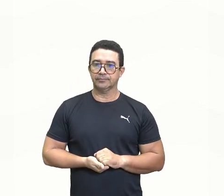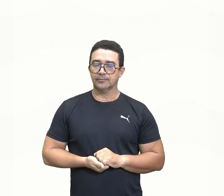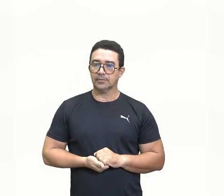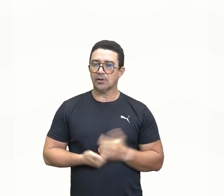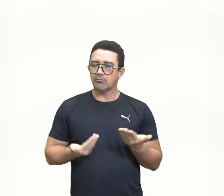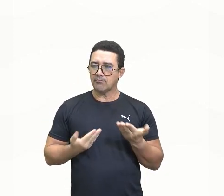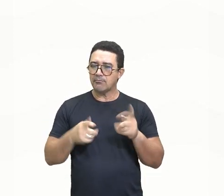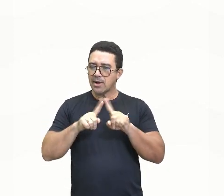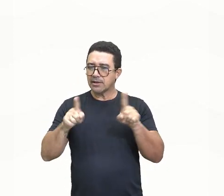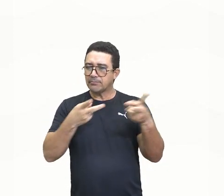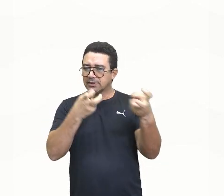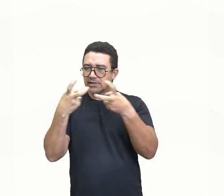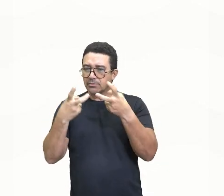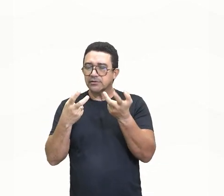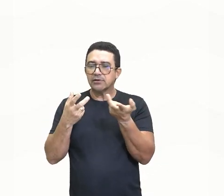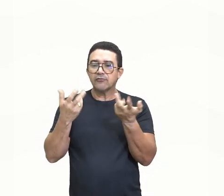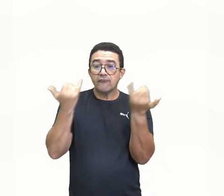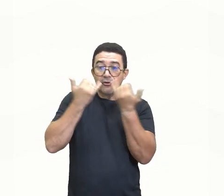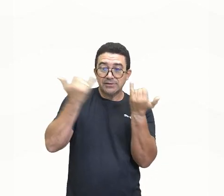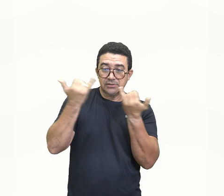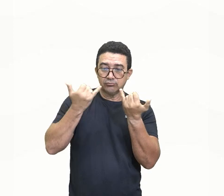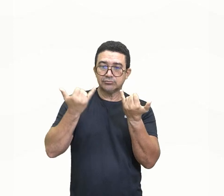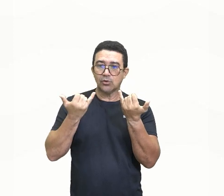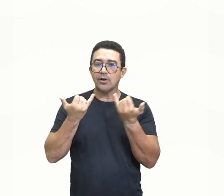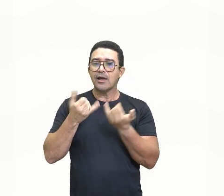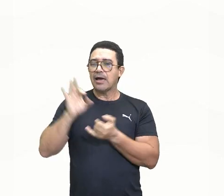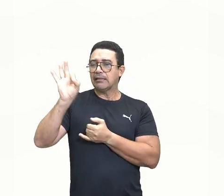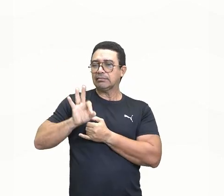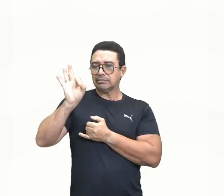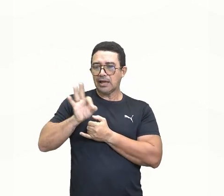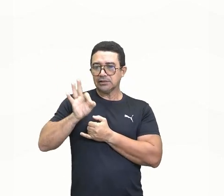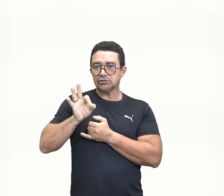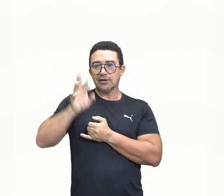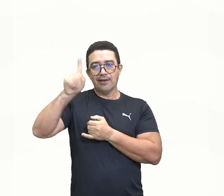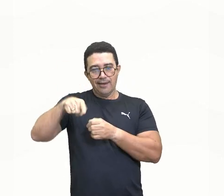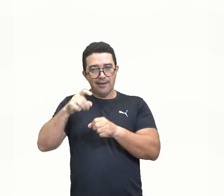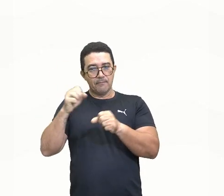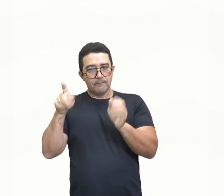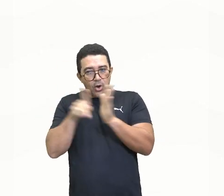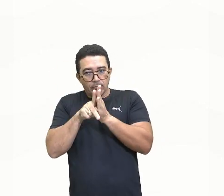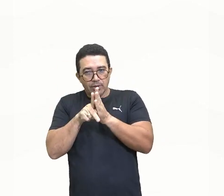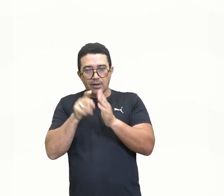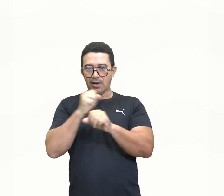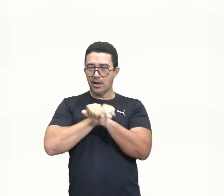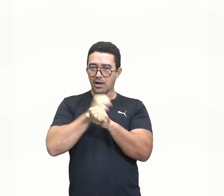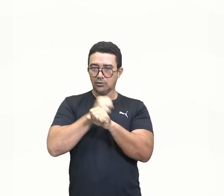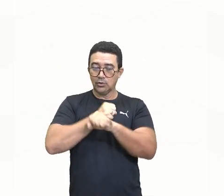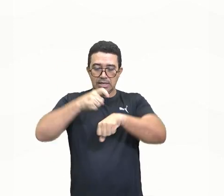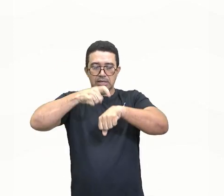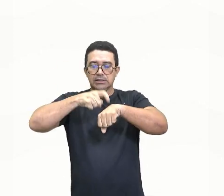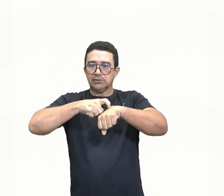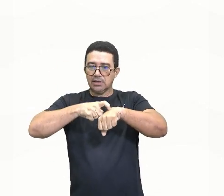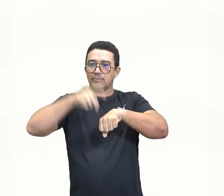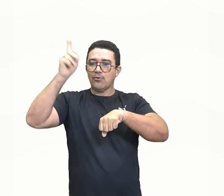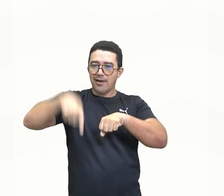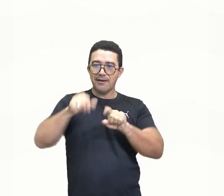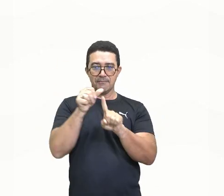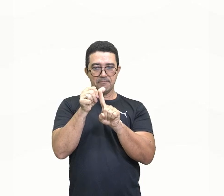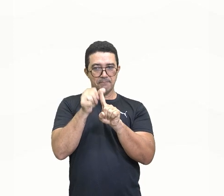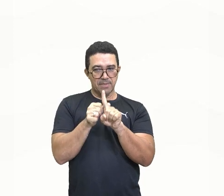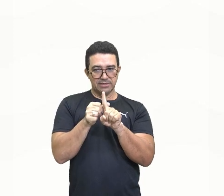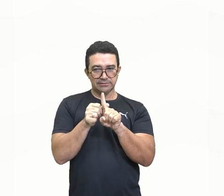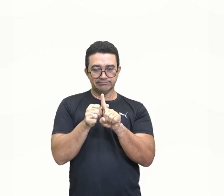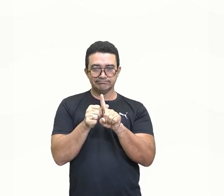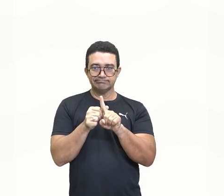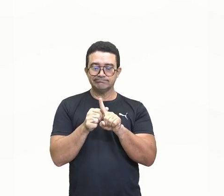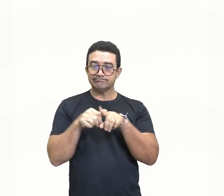mas observem que a taxa está em ano e o tempo está em meses. Então,